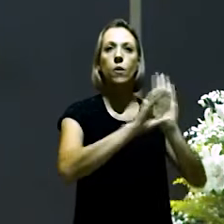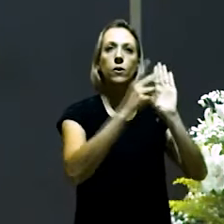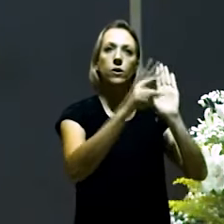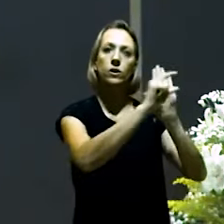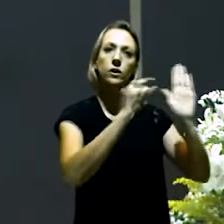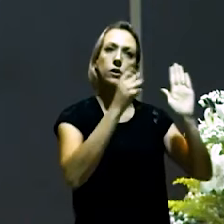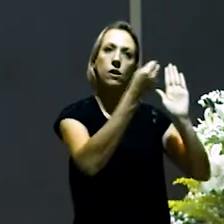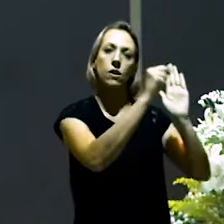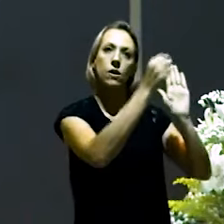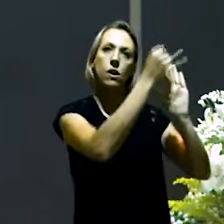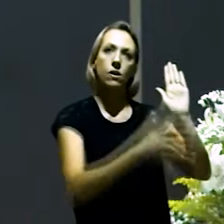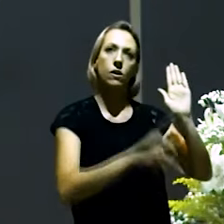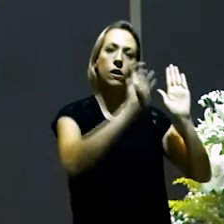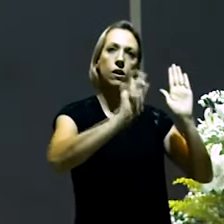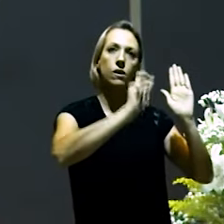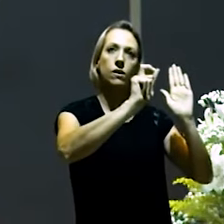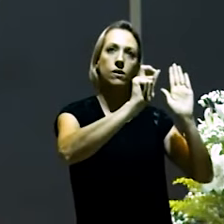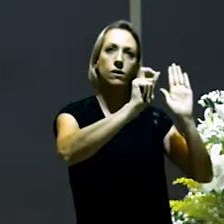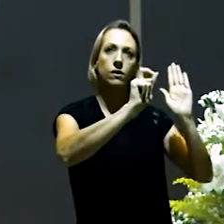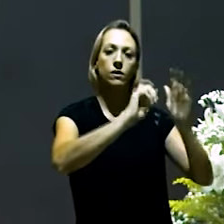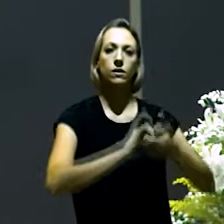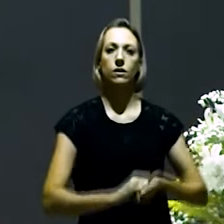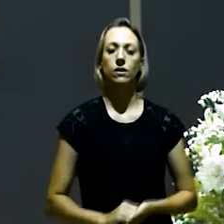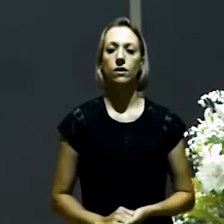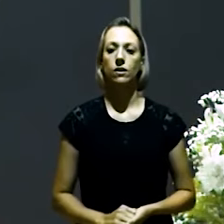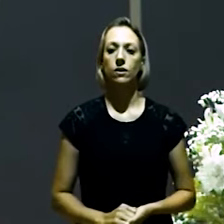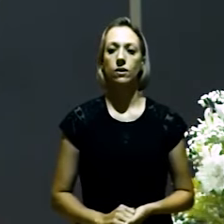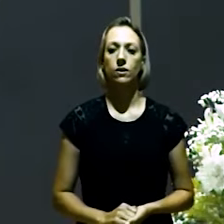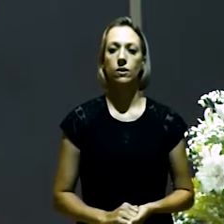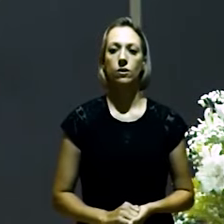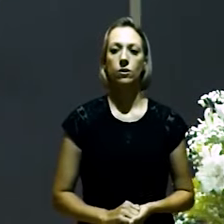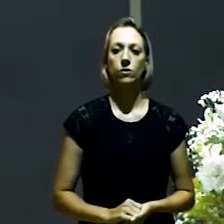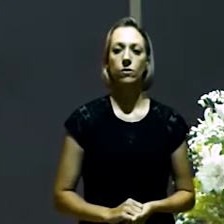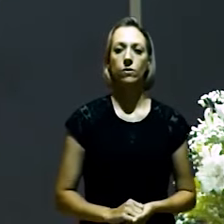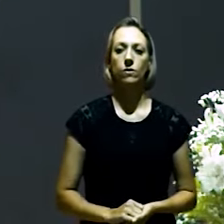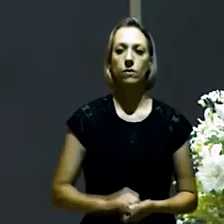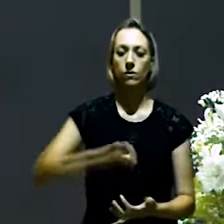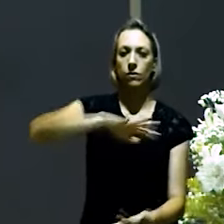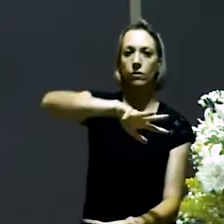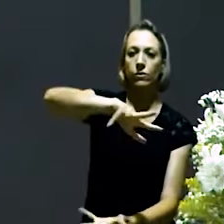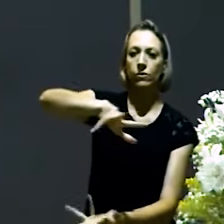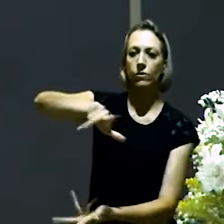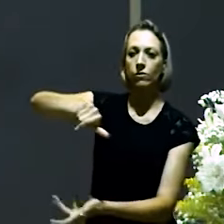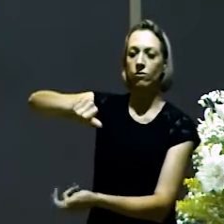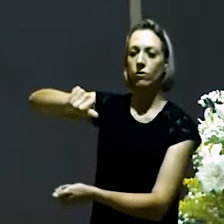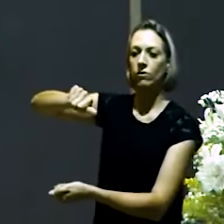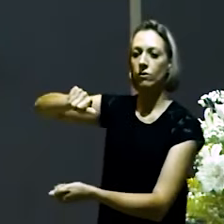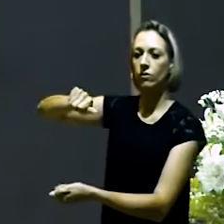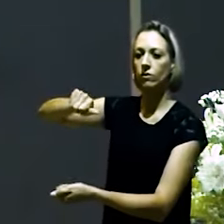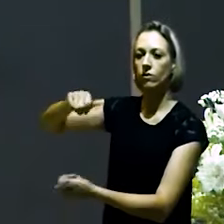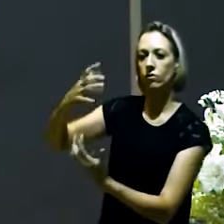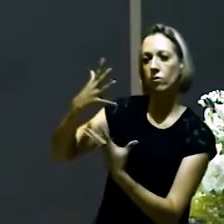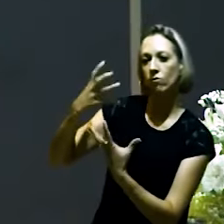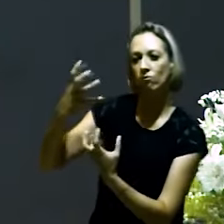aos Colossenses. E uma delas é que rudimentos deste mundo são as autoridades espirituais ou forças